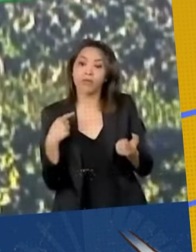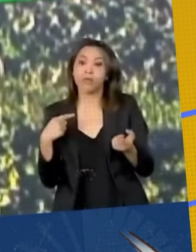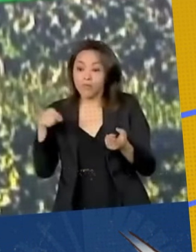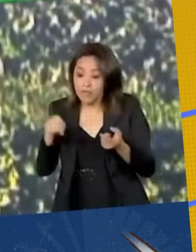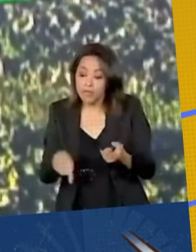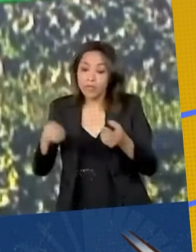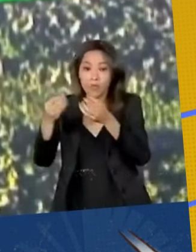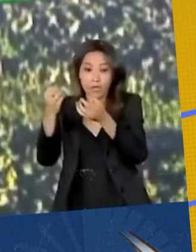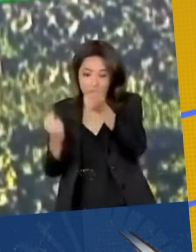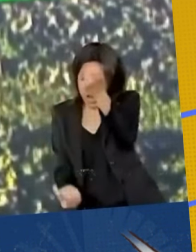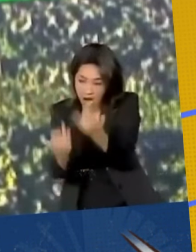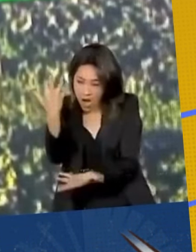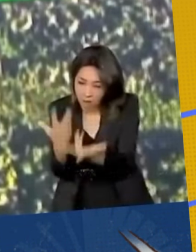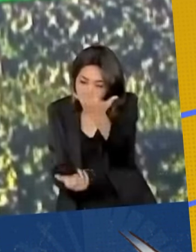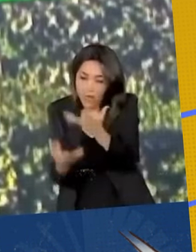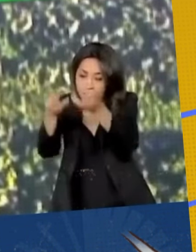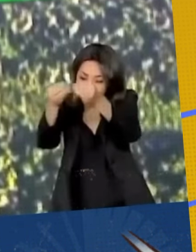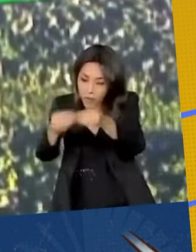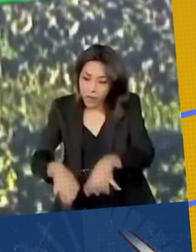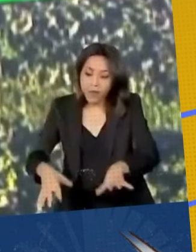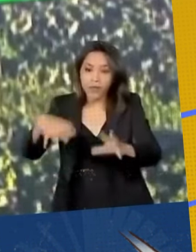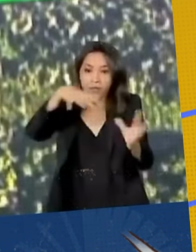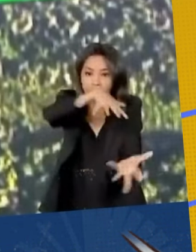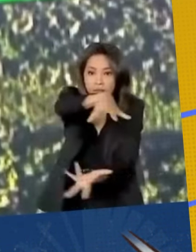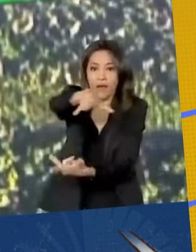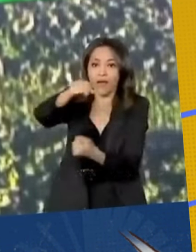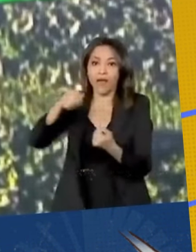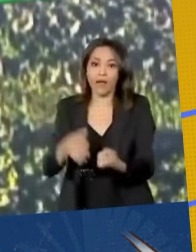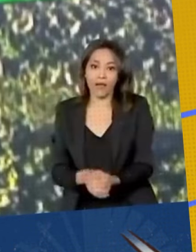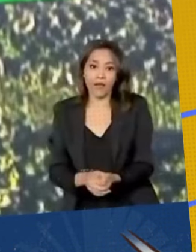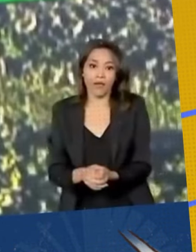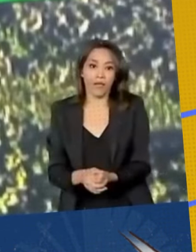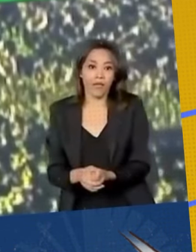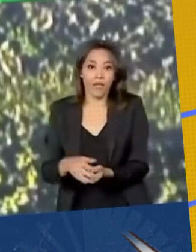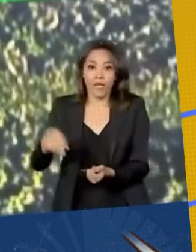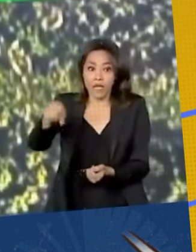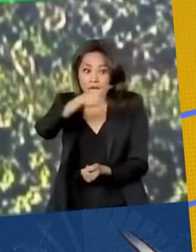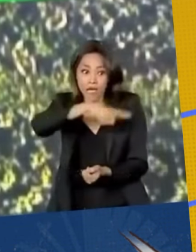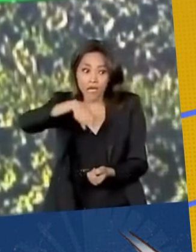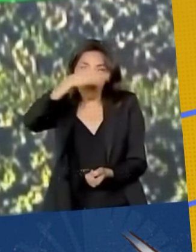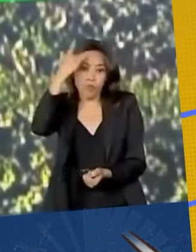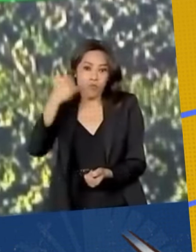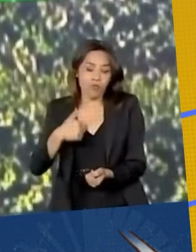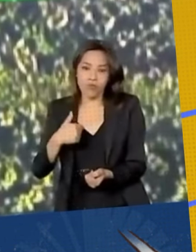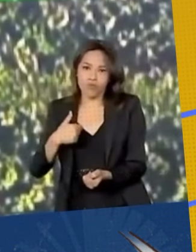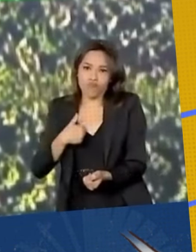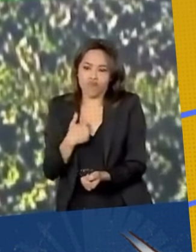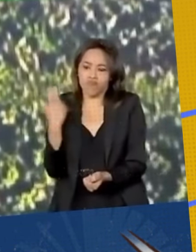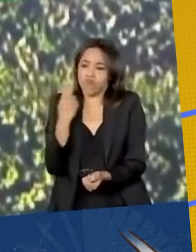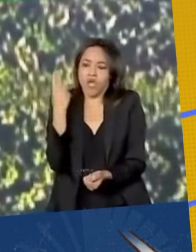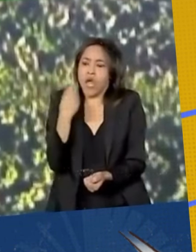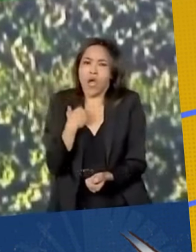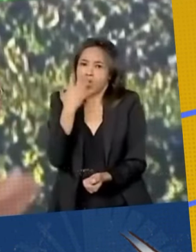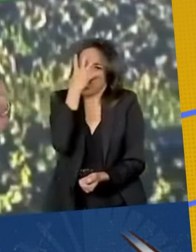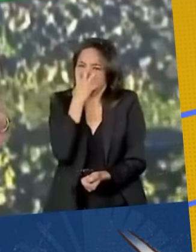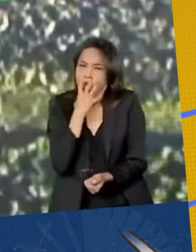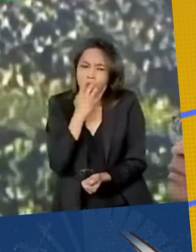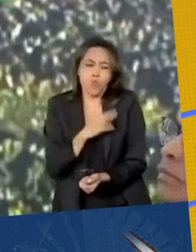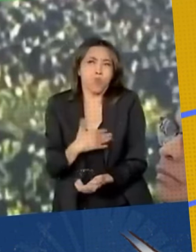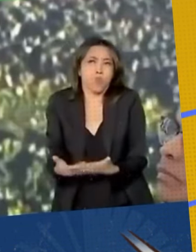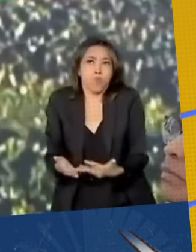prejudicam o planeta terra e muita gente não leva a sério o que significa a manutenção das